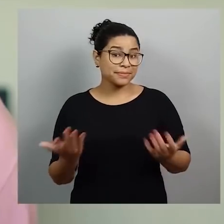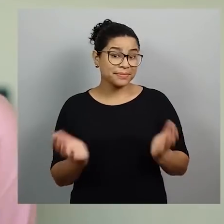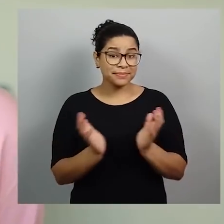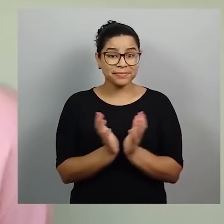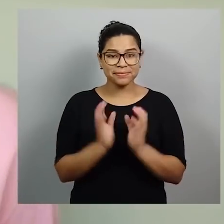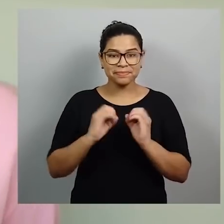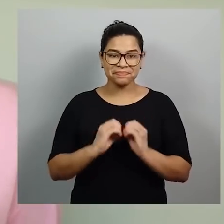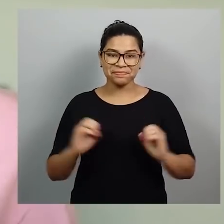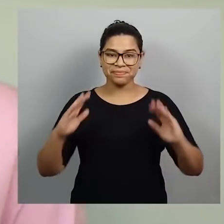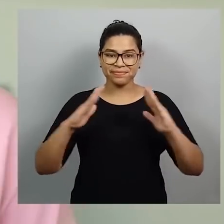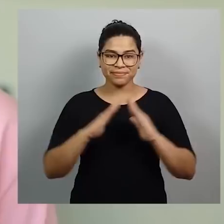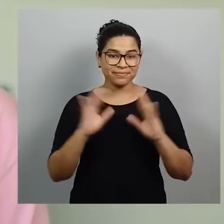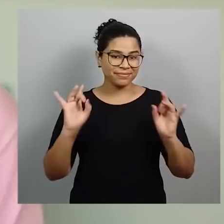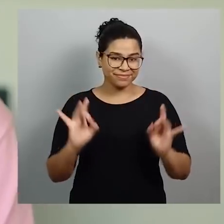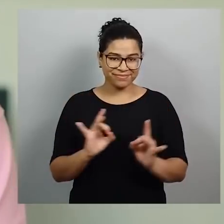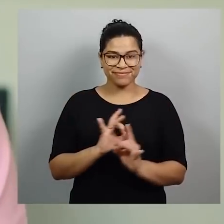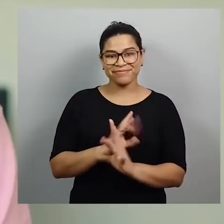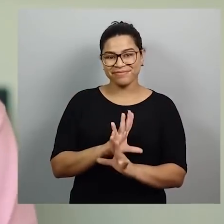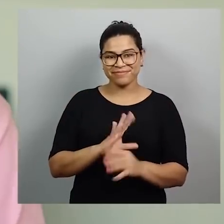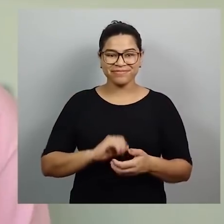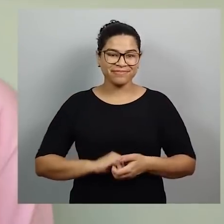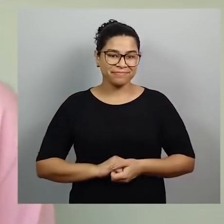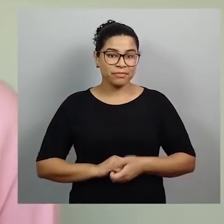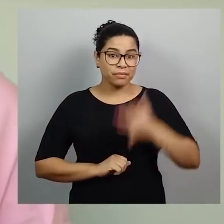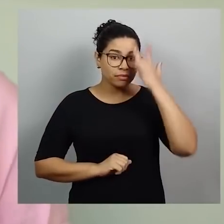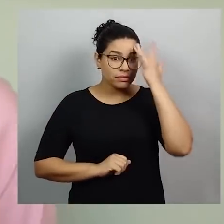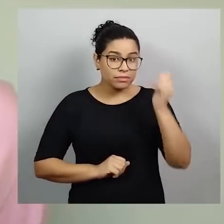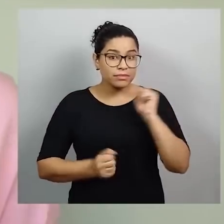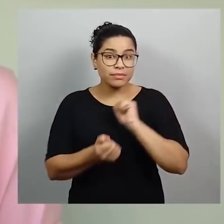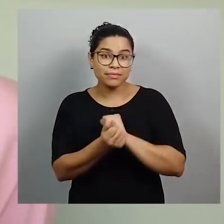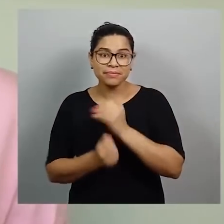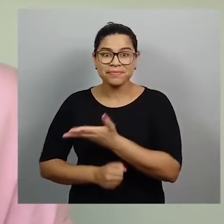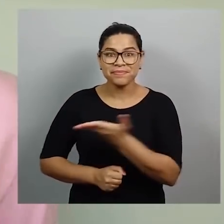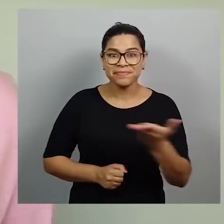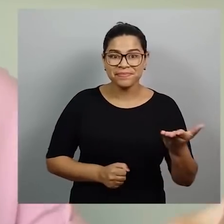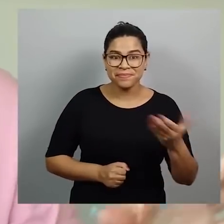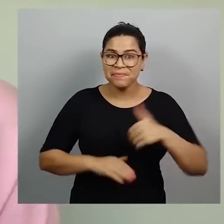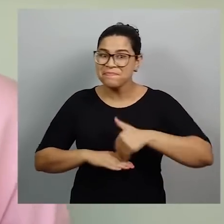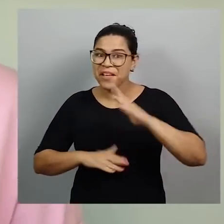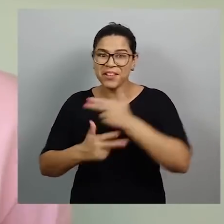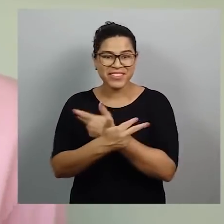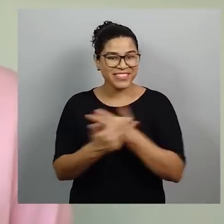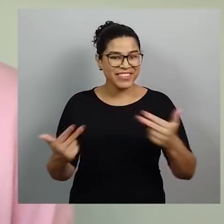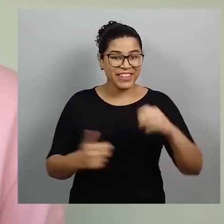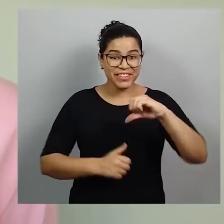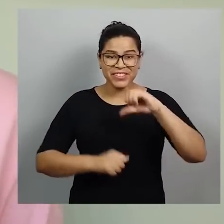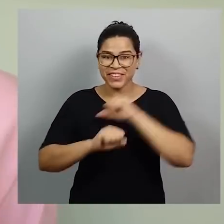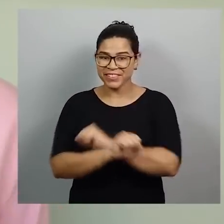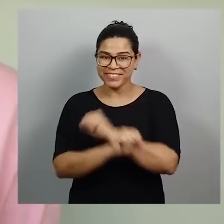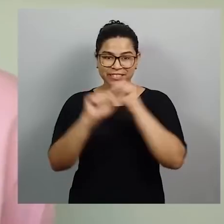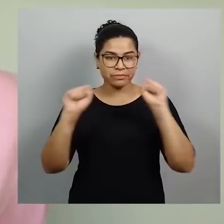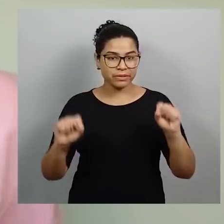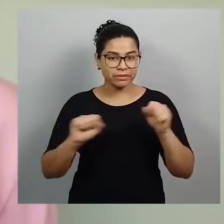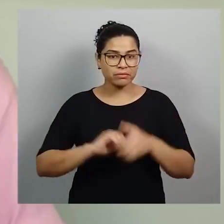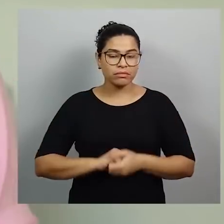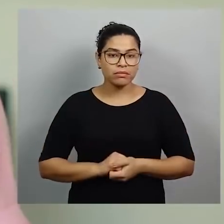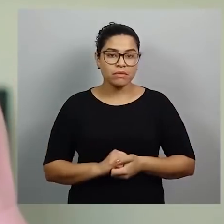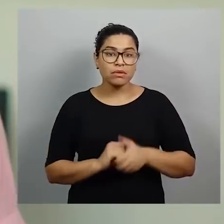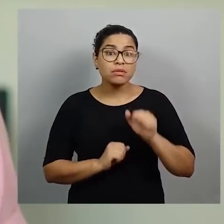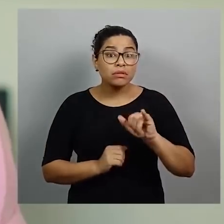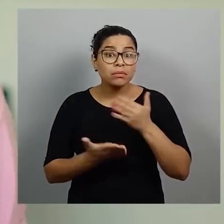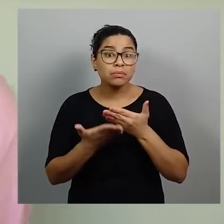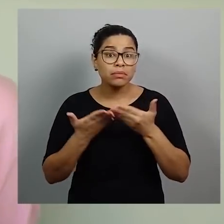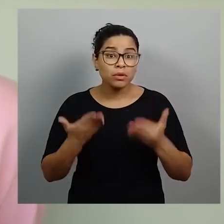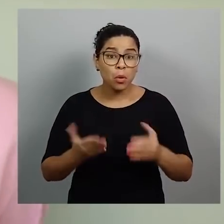E é isso aí, turminha, o programa de hoje chegou ao fim, mas amanhã eu espero vocês com muito mais às 9 da manhã. E se